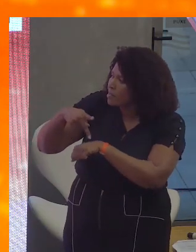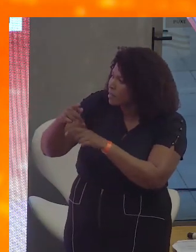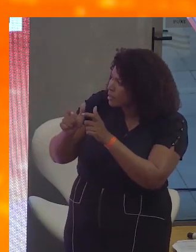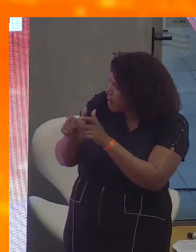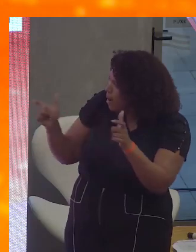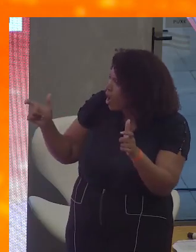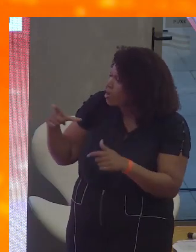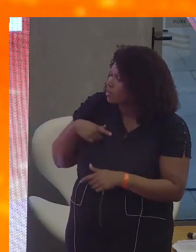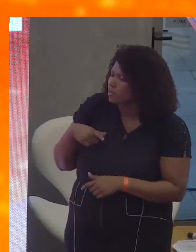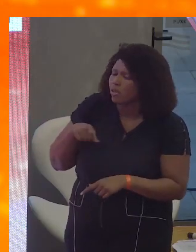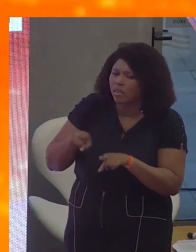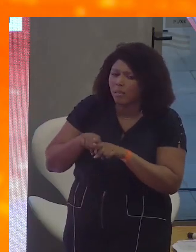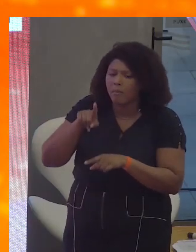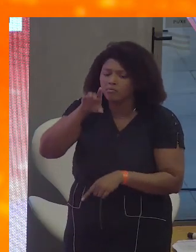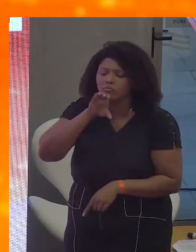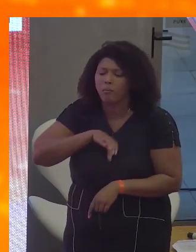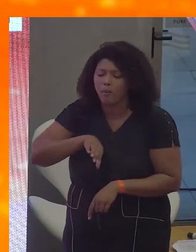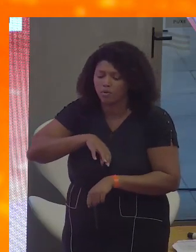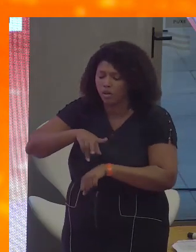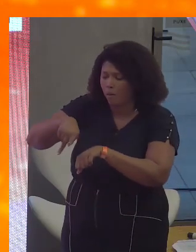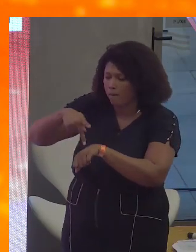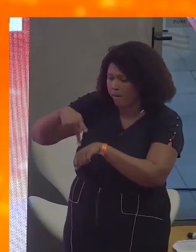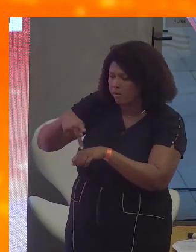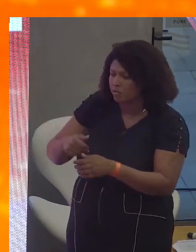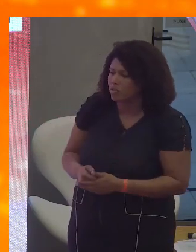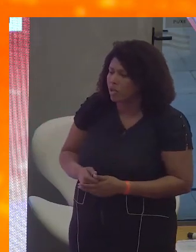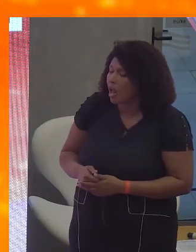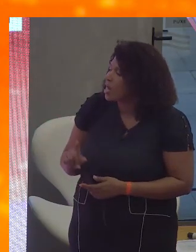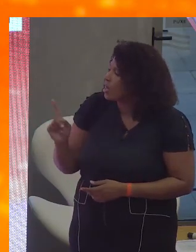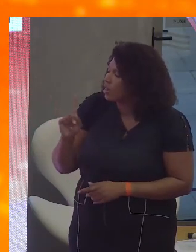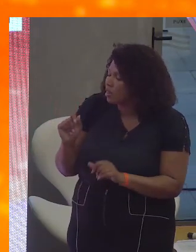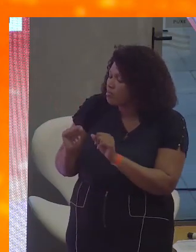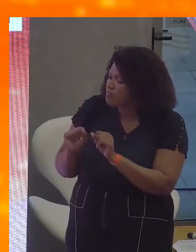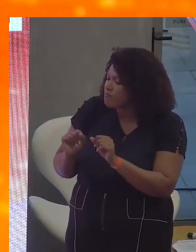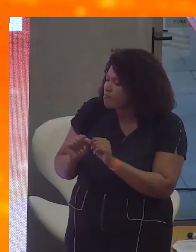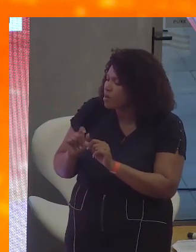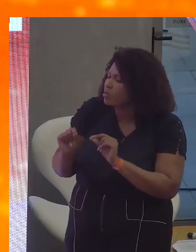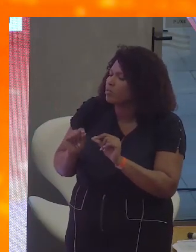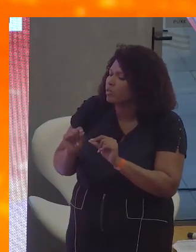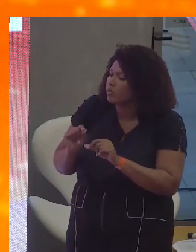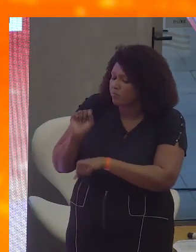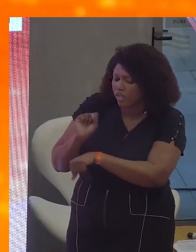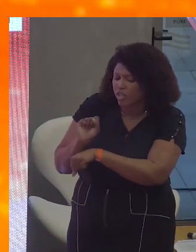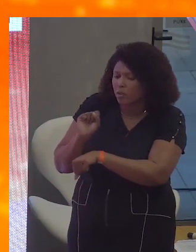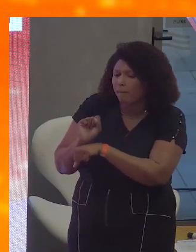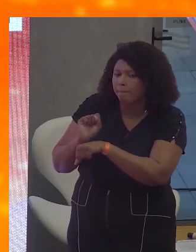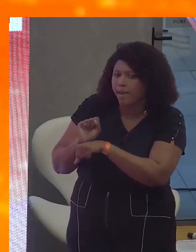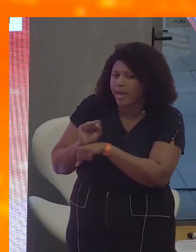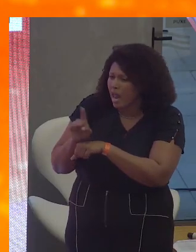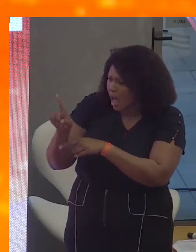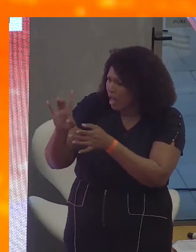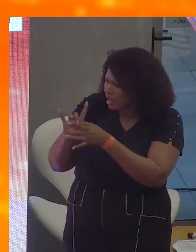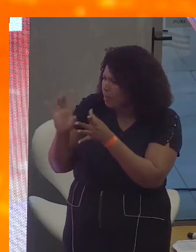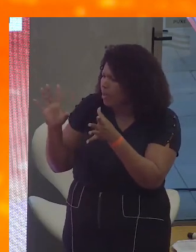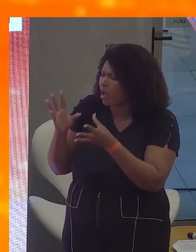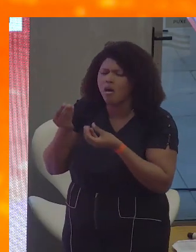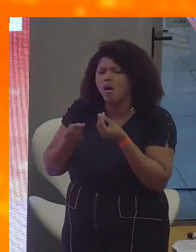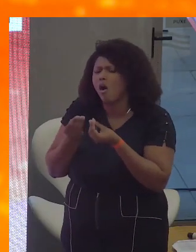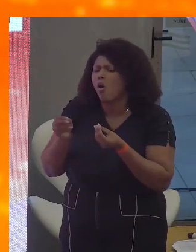como Portugal, que é o que a gente vem trabalhando, não se faz necessário aguardar a autorização de comercialização. Como é que